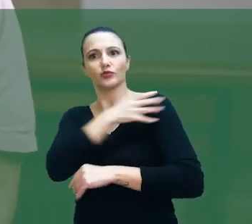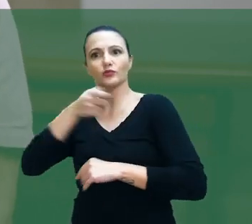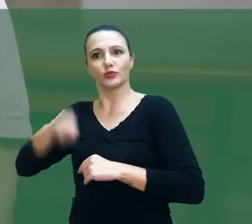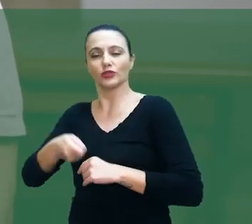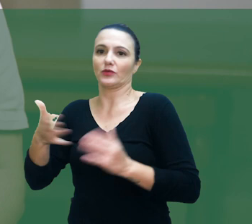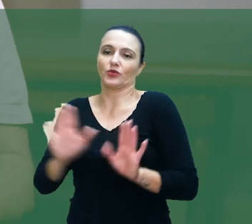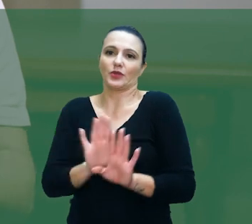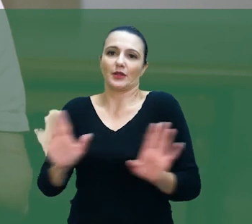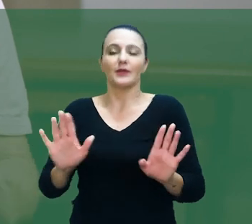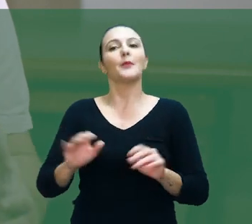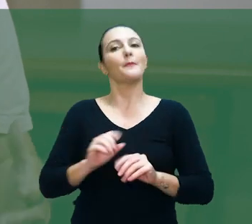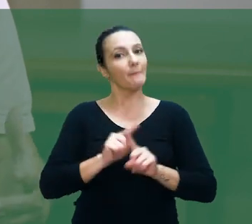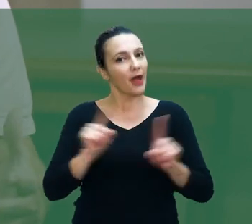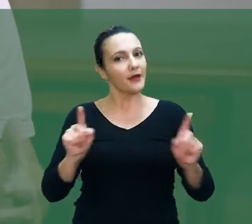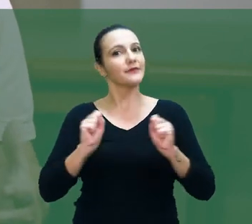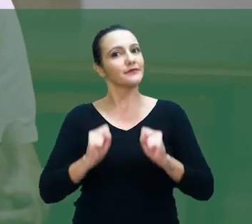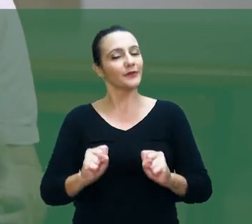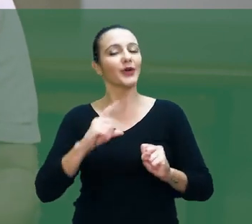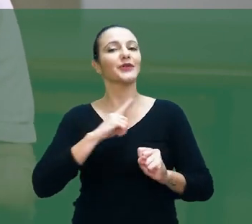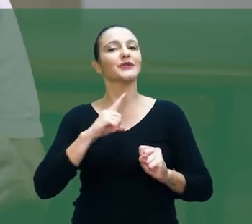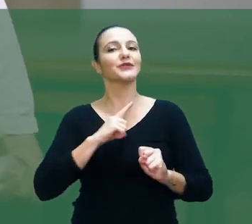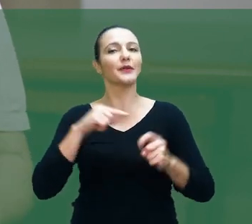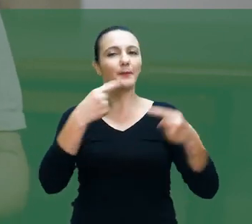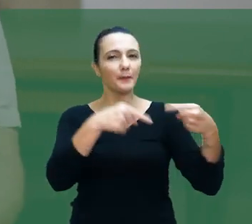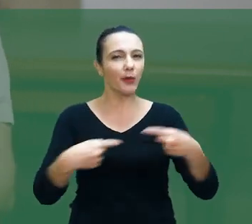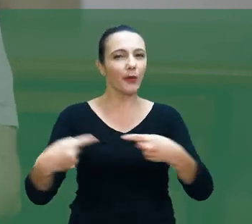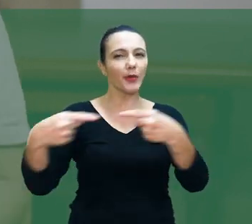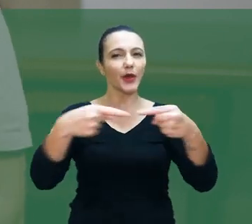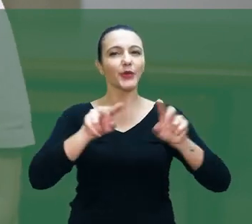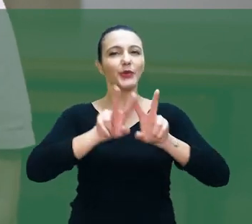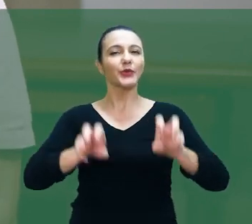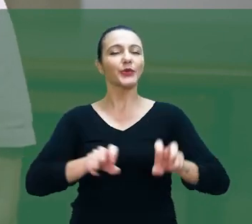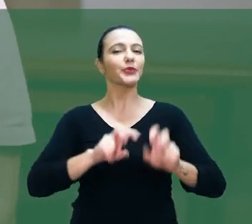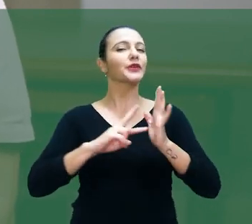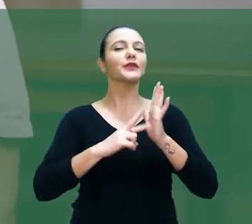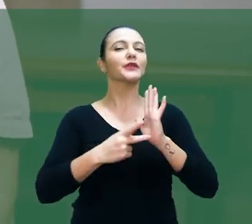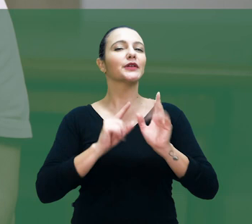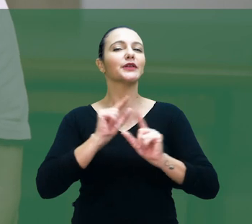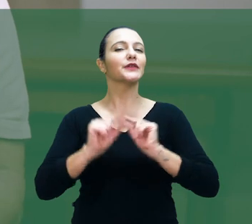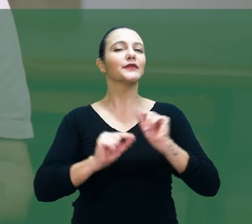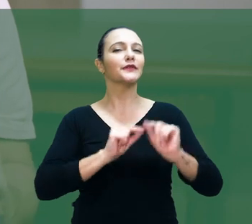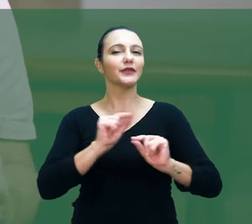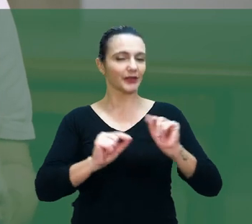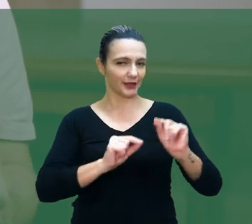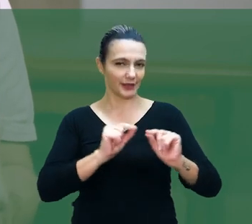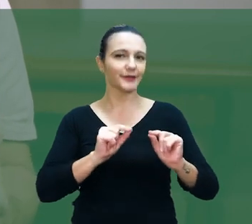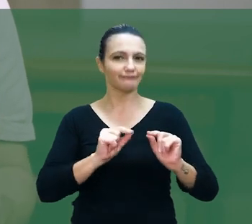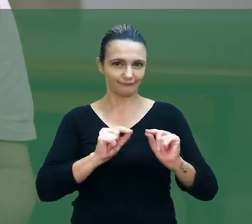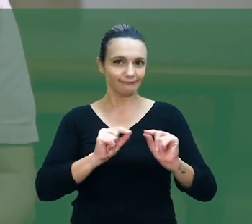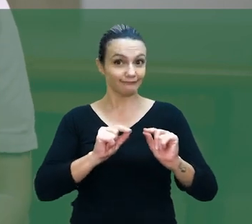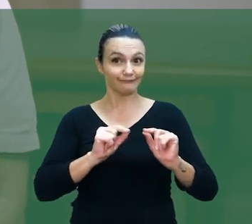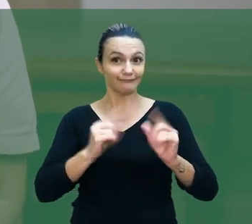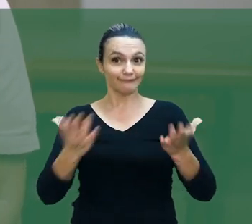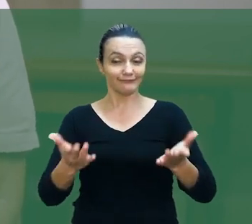repente também podem ter, né, polêmica sobre a própria definição, né? E aí é interessante, talvez,